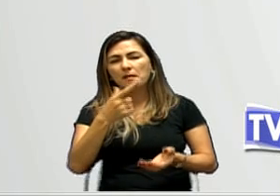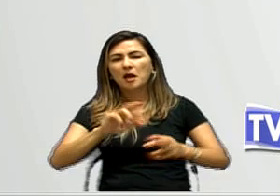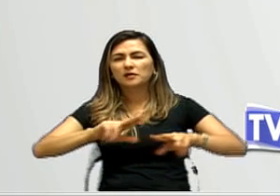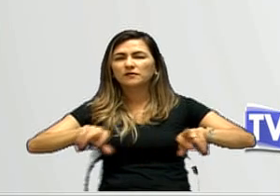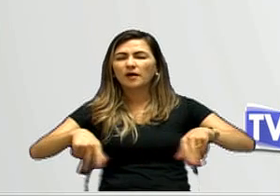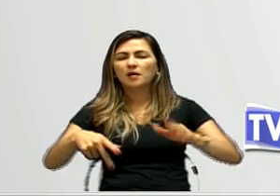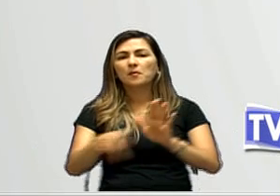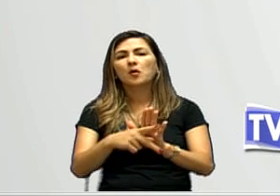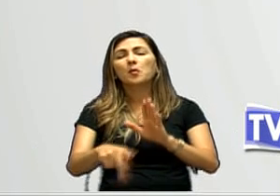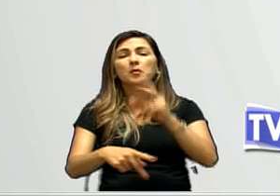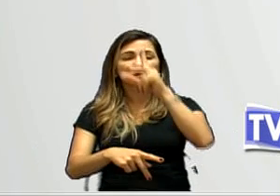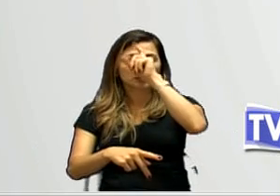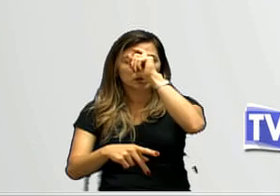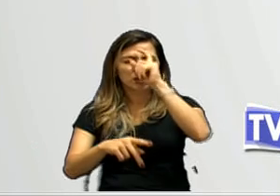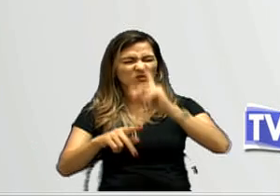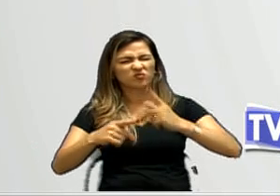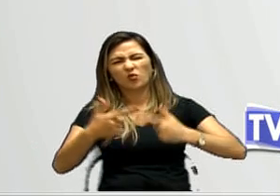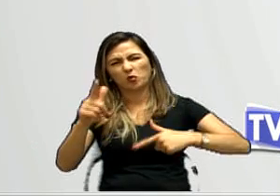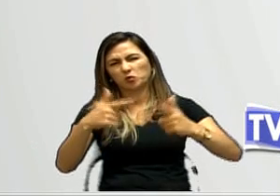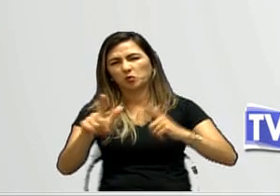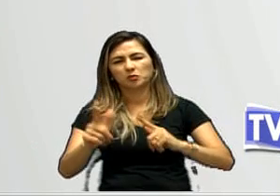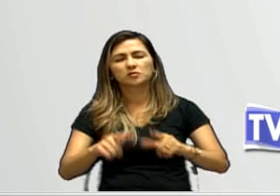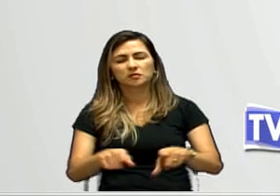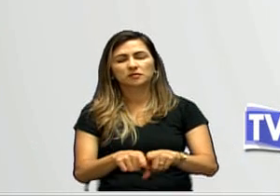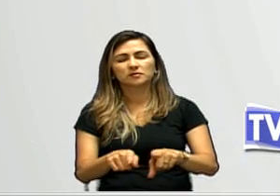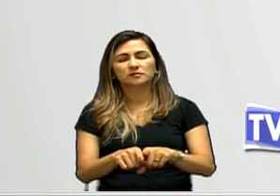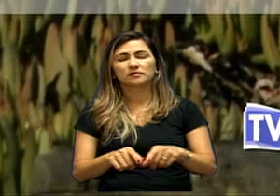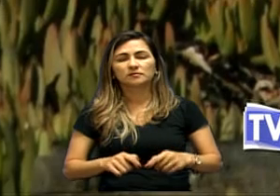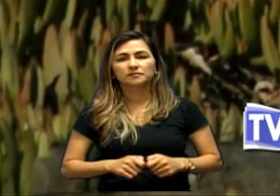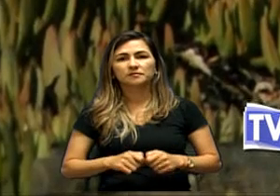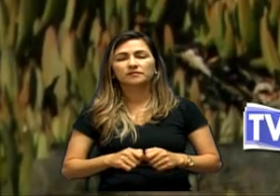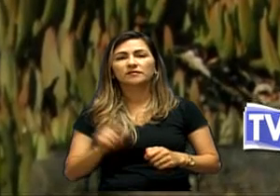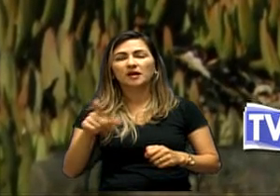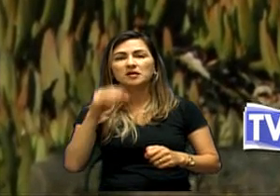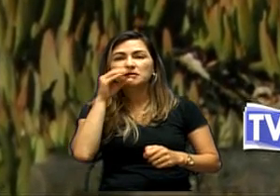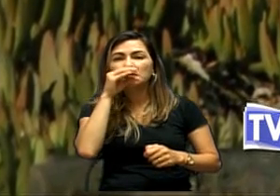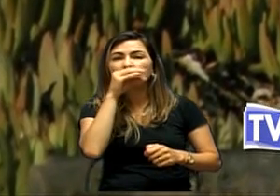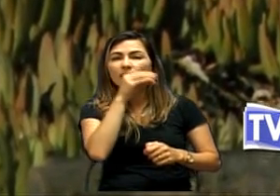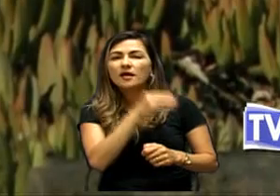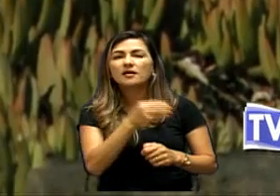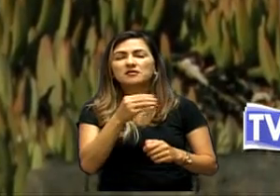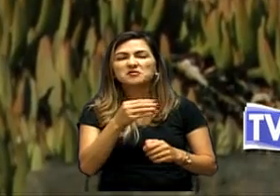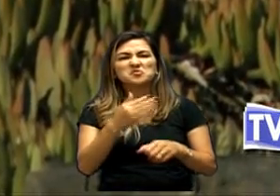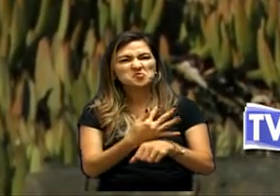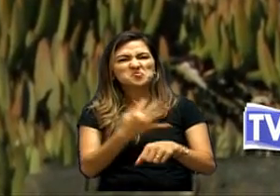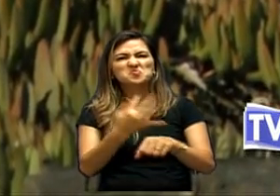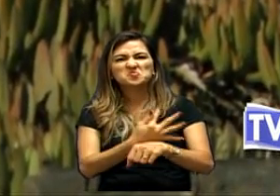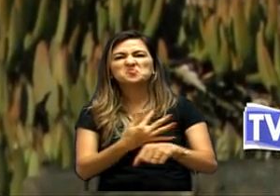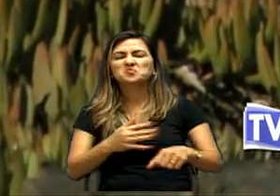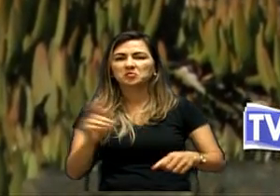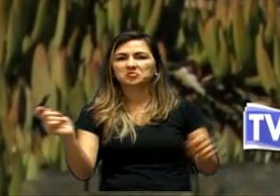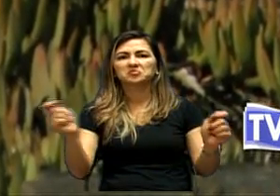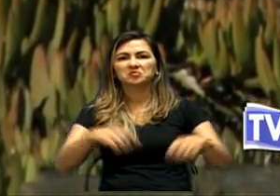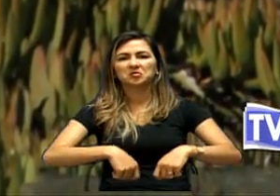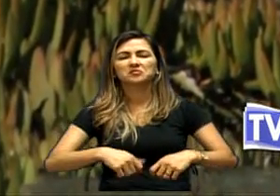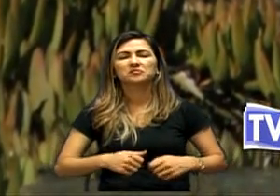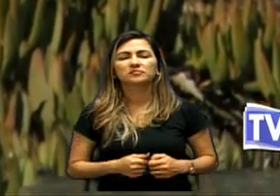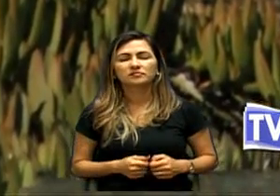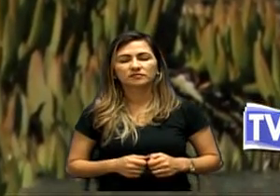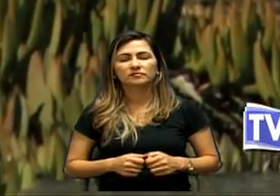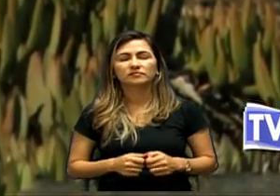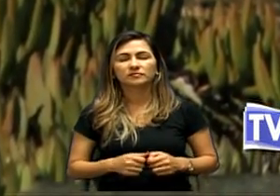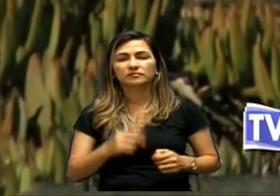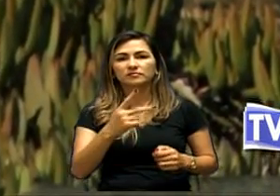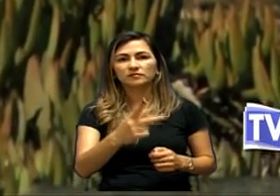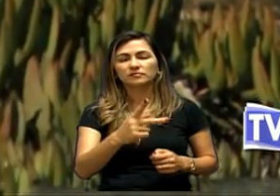outros. É rígido, transparente, impermeável e resistente à temperatura. 4. PEBD, polietileno de baixa densidade. Está